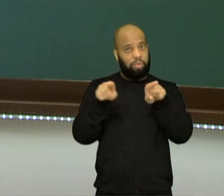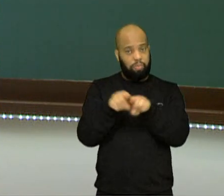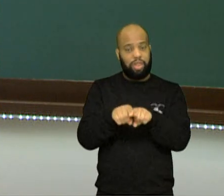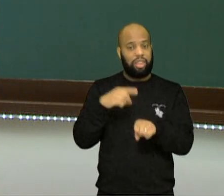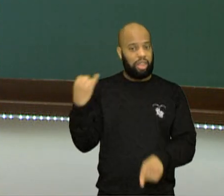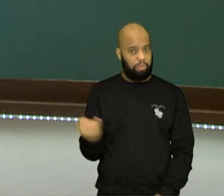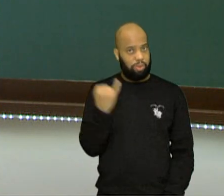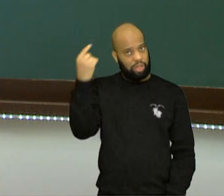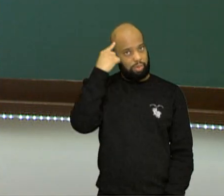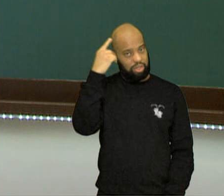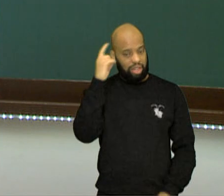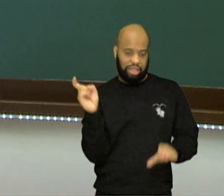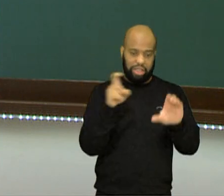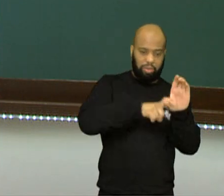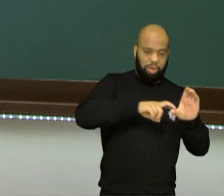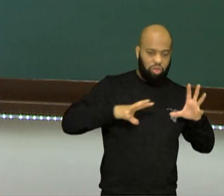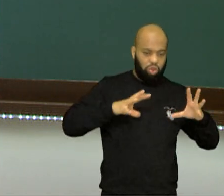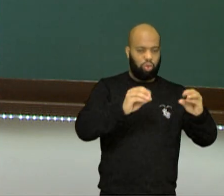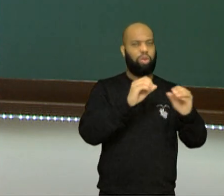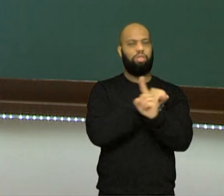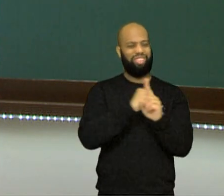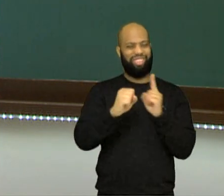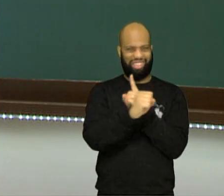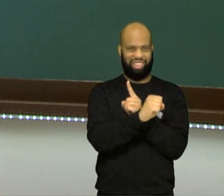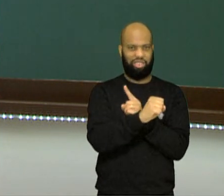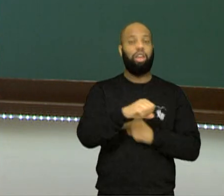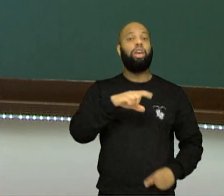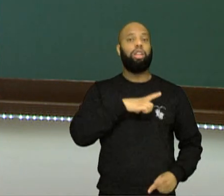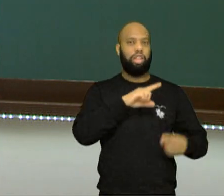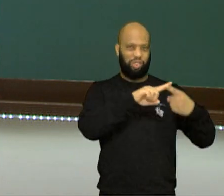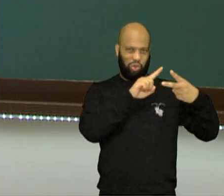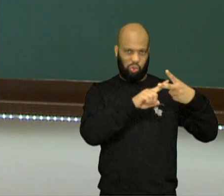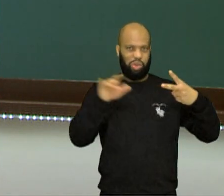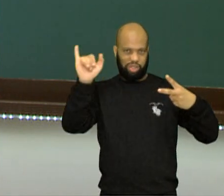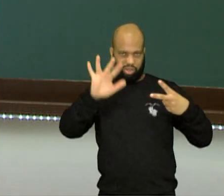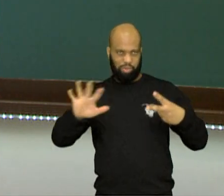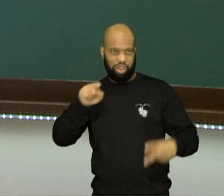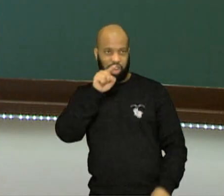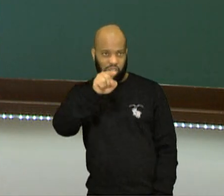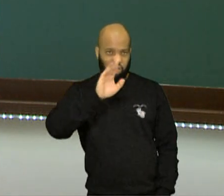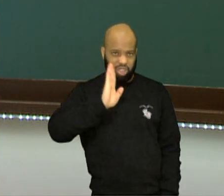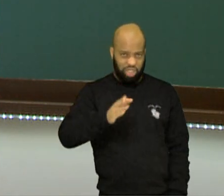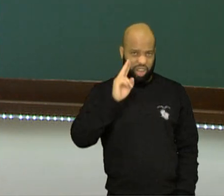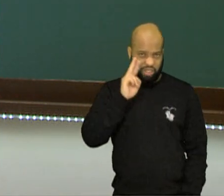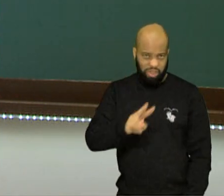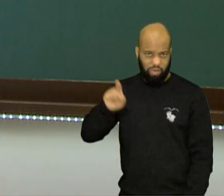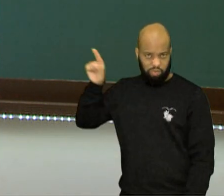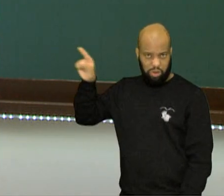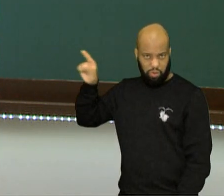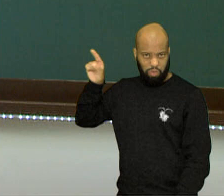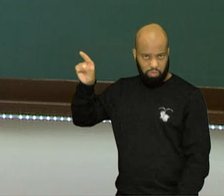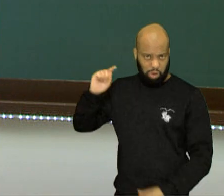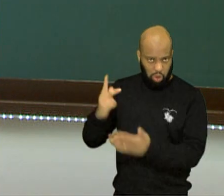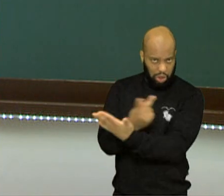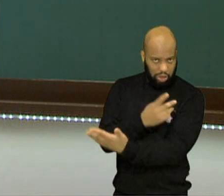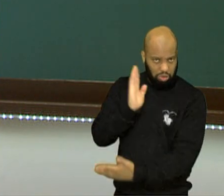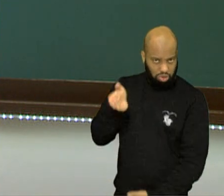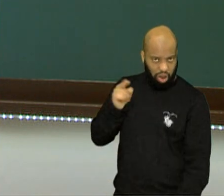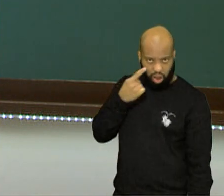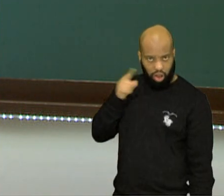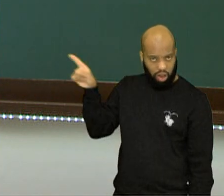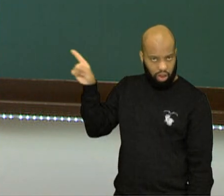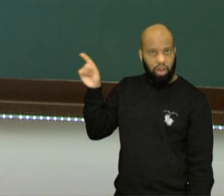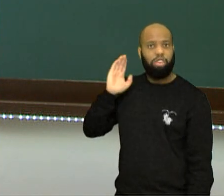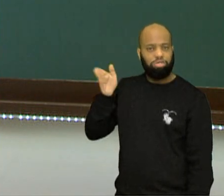sociedade como um todo, né? Então nós temos aqui duas imagens. Você já se deparou com esse tipo de situação na tua cidade?